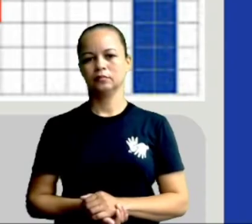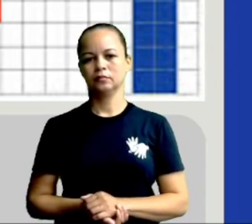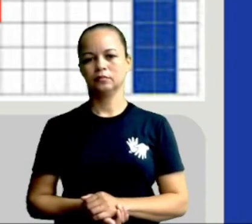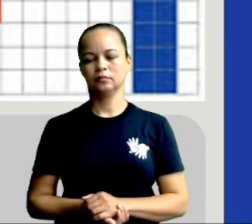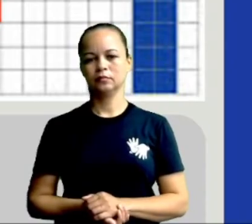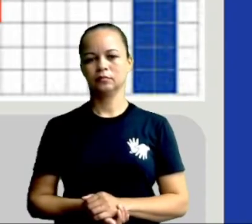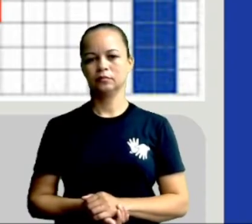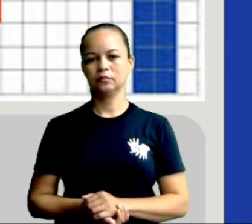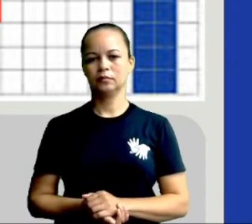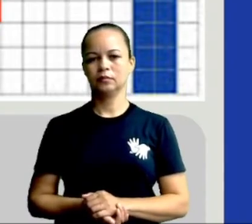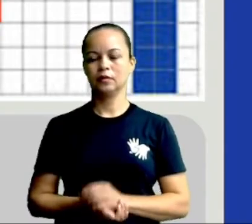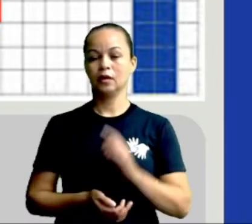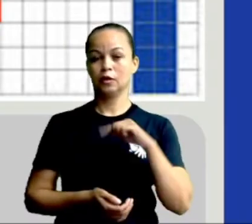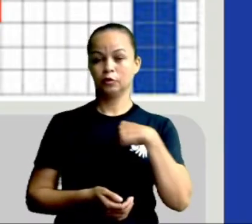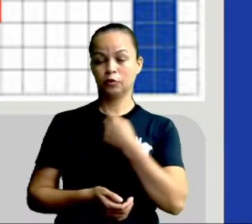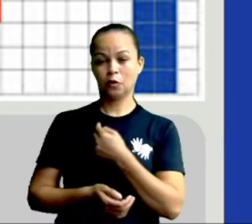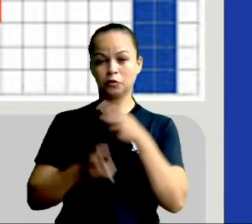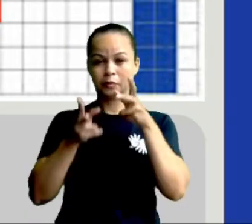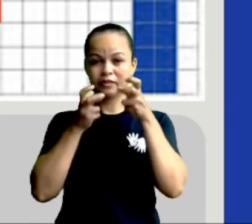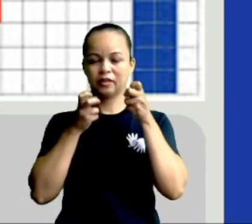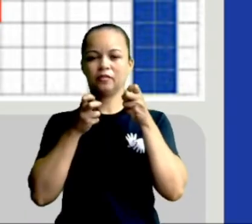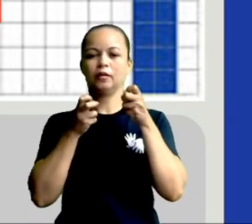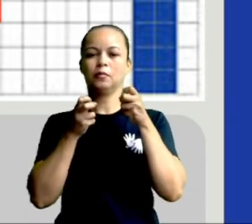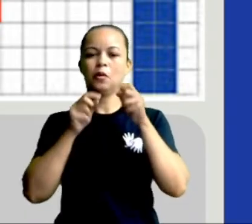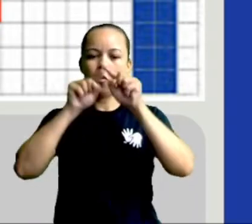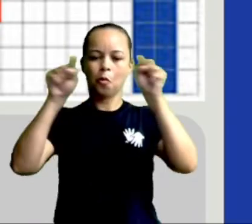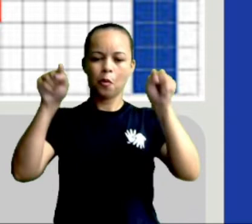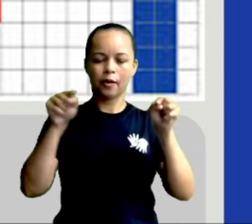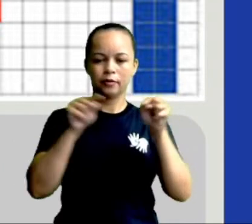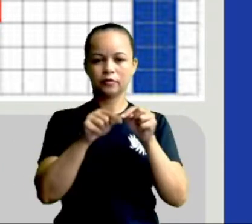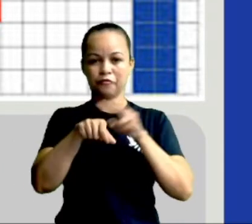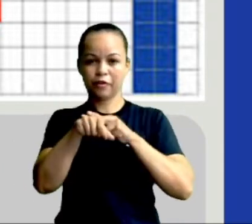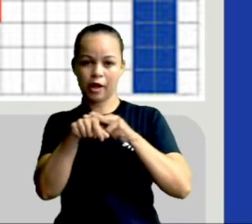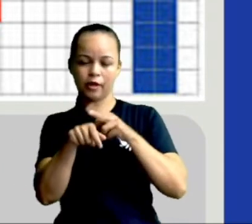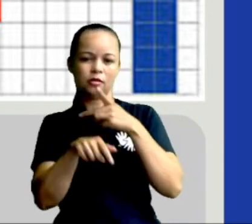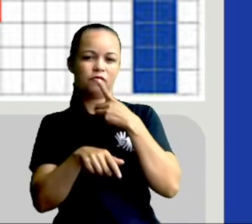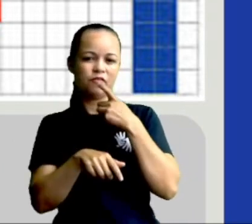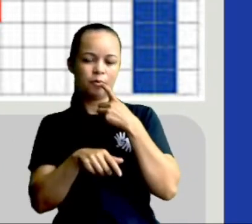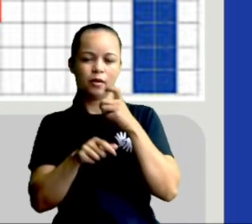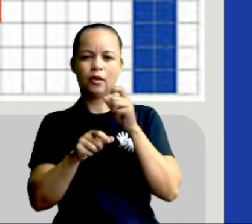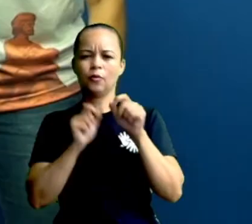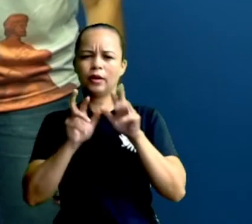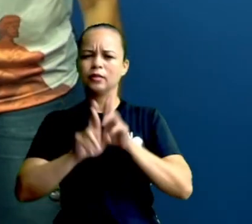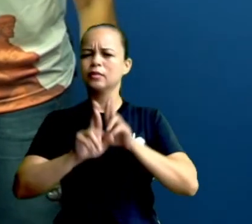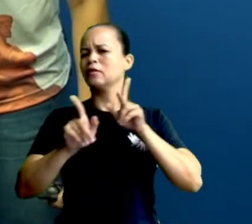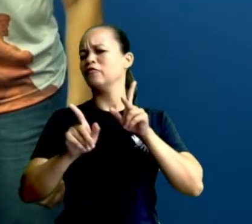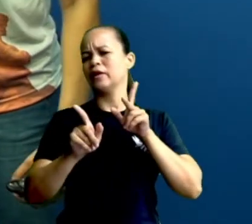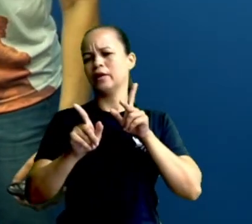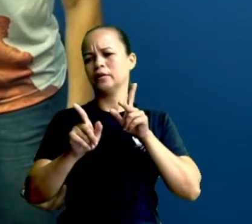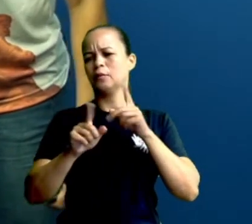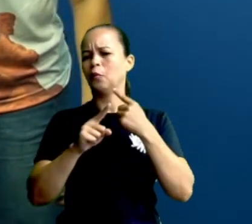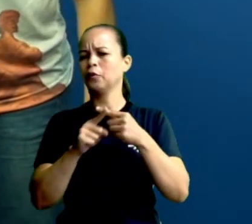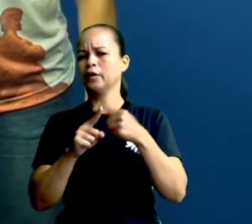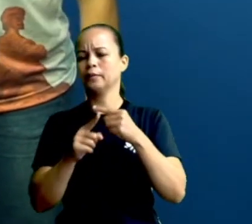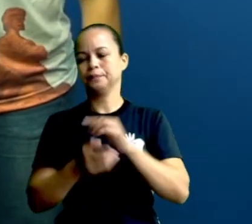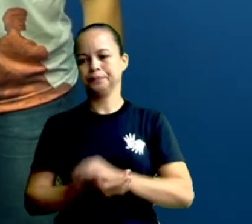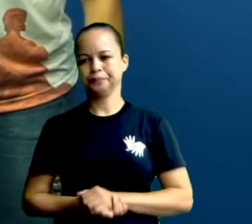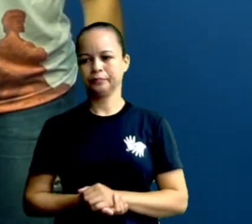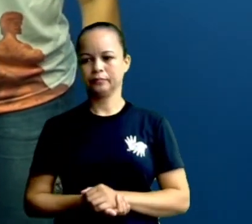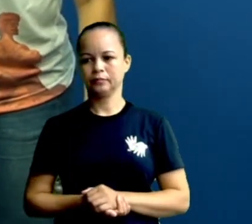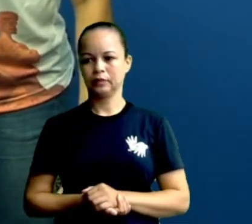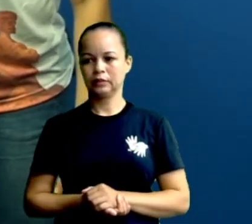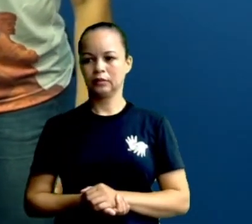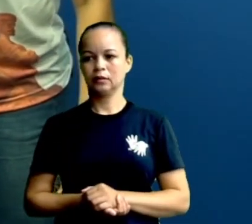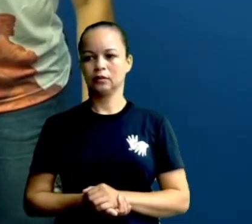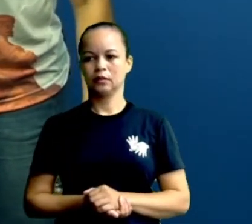a gente observar o retângulo verde e o vermelho, eles são diferentes. Por que eles são diferentes? Porque, veja, tá